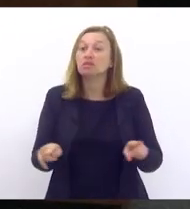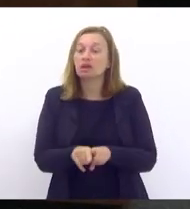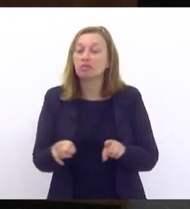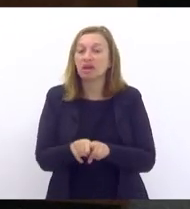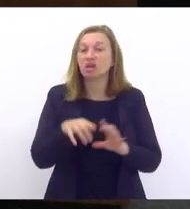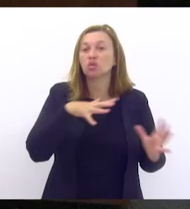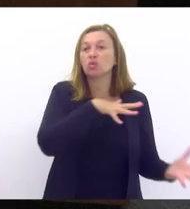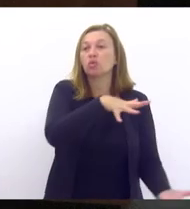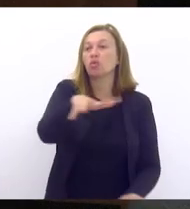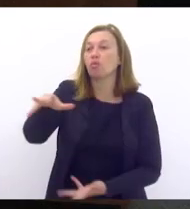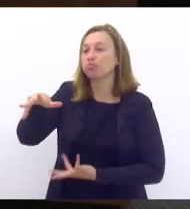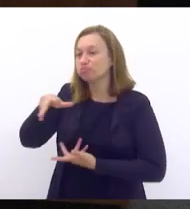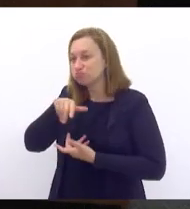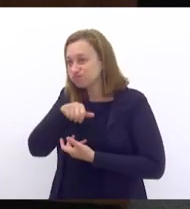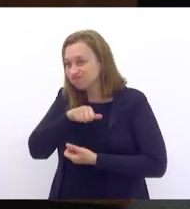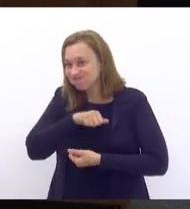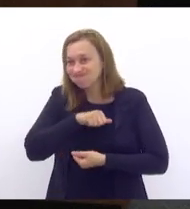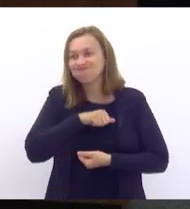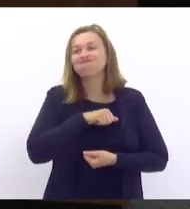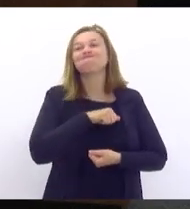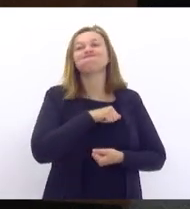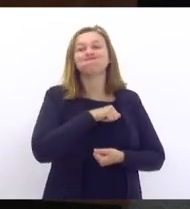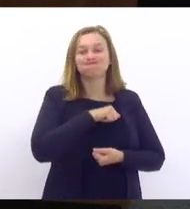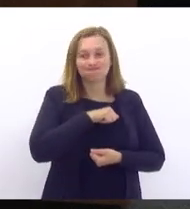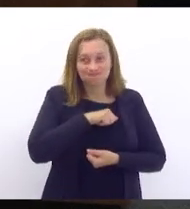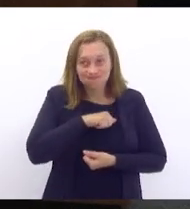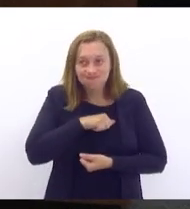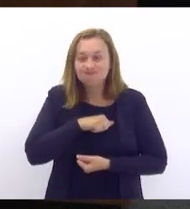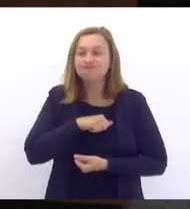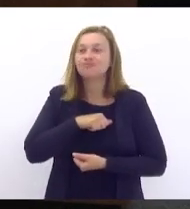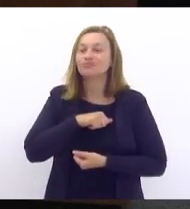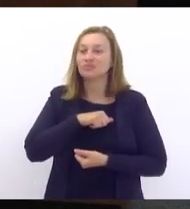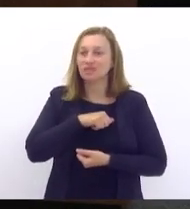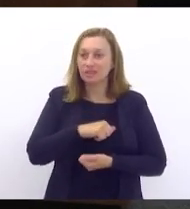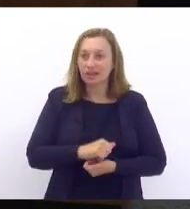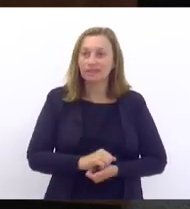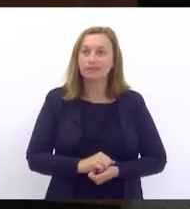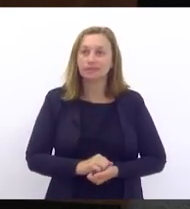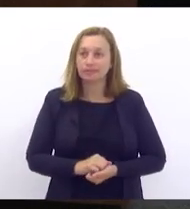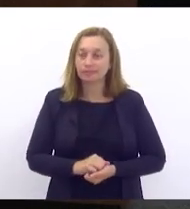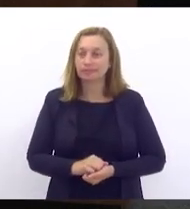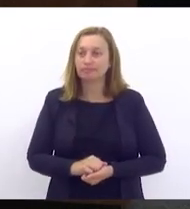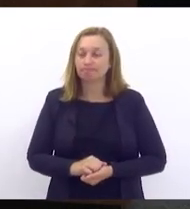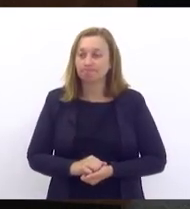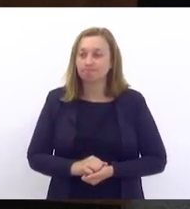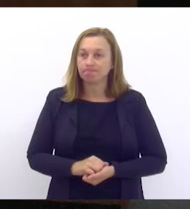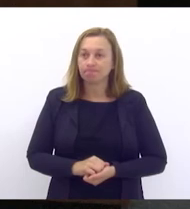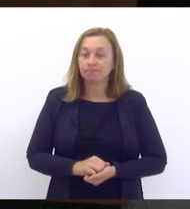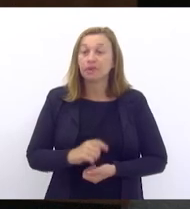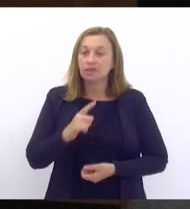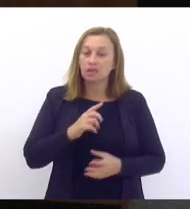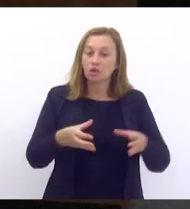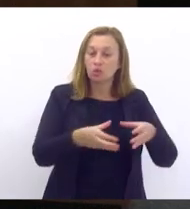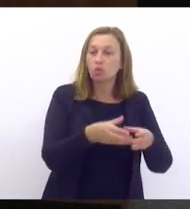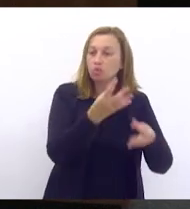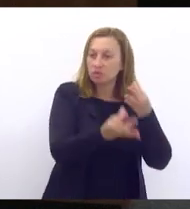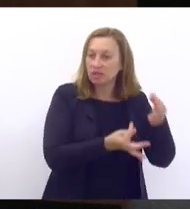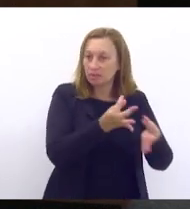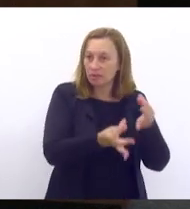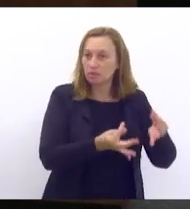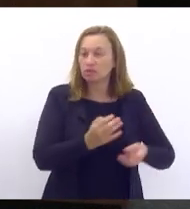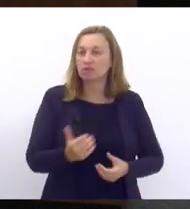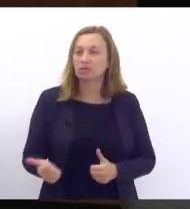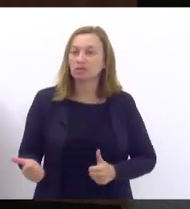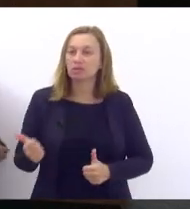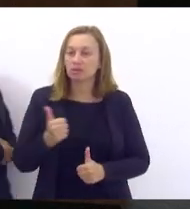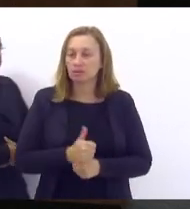no mundo inteiro, no mundo inteiro. Ora, tem comunidades terapêuticas